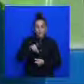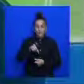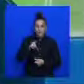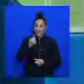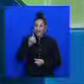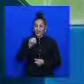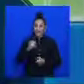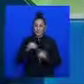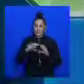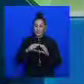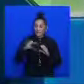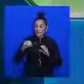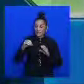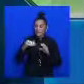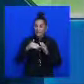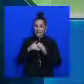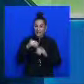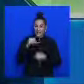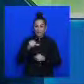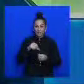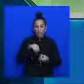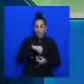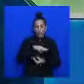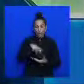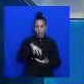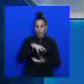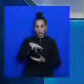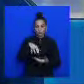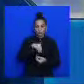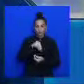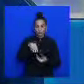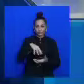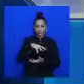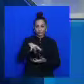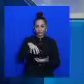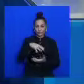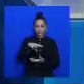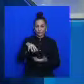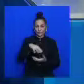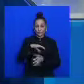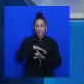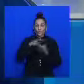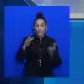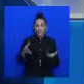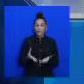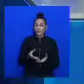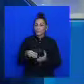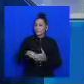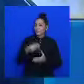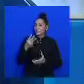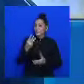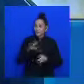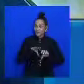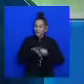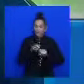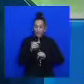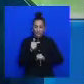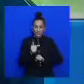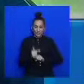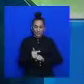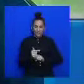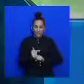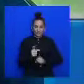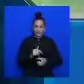Novamente, as 10 bolas numeradas de 0 a 9 girando e sendo embaralhadas dentro do nosso terceiro globo, o globo do Super